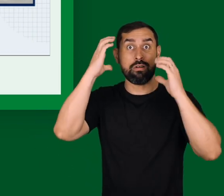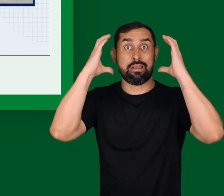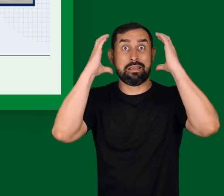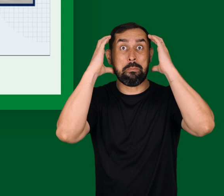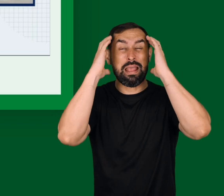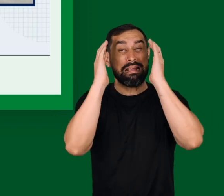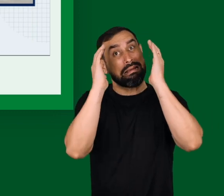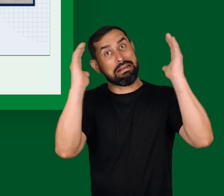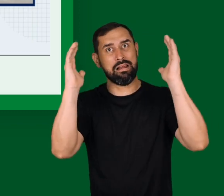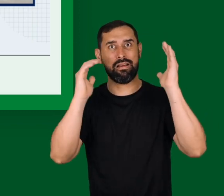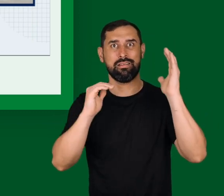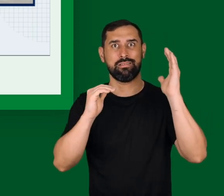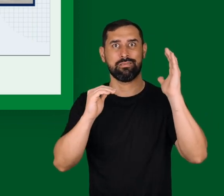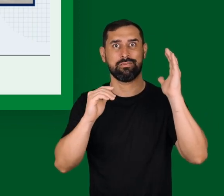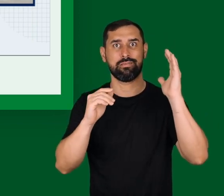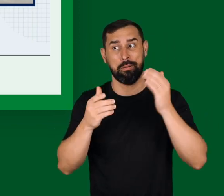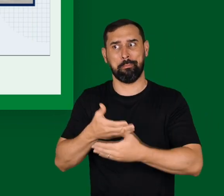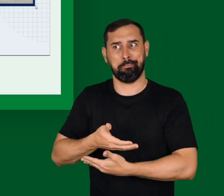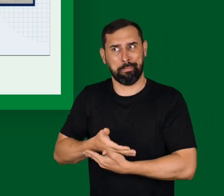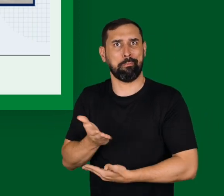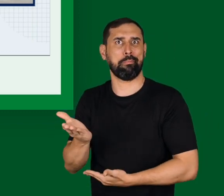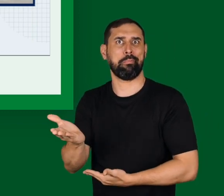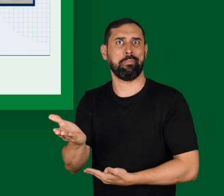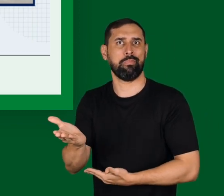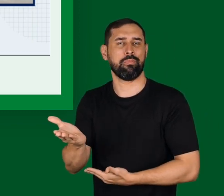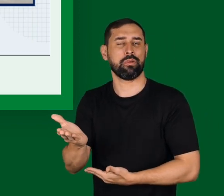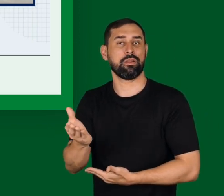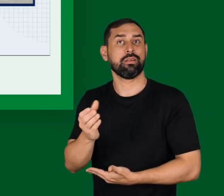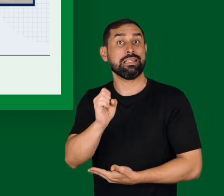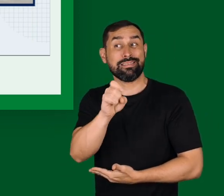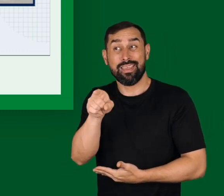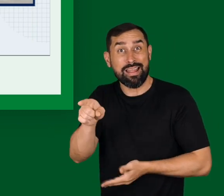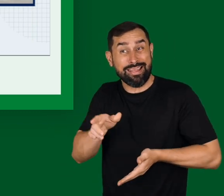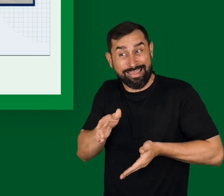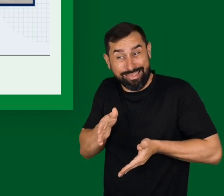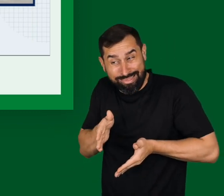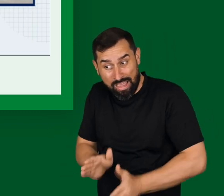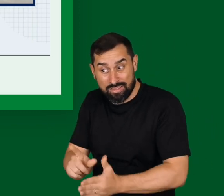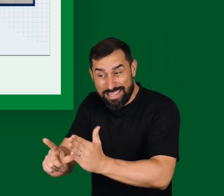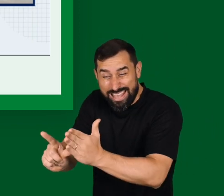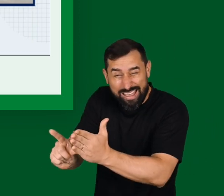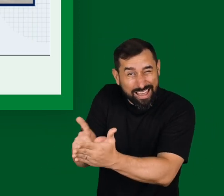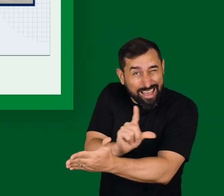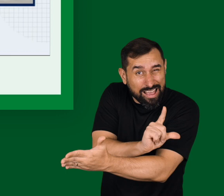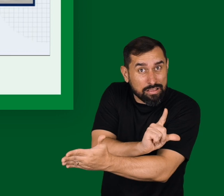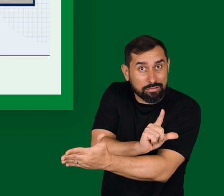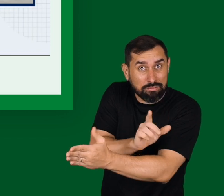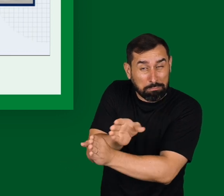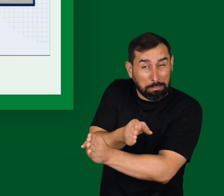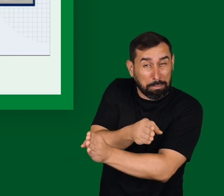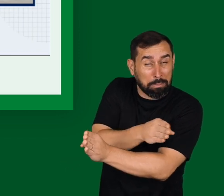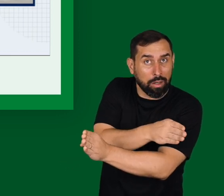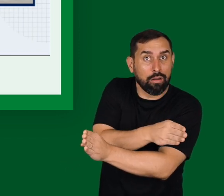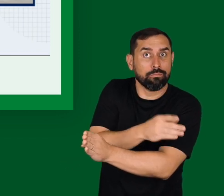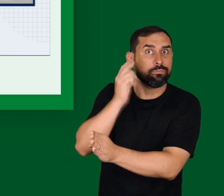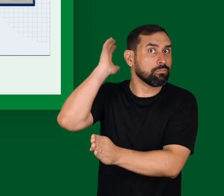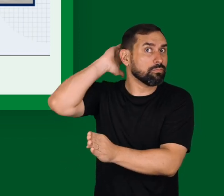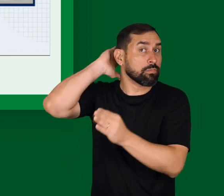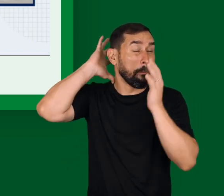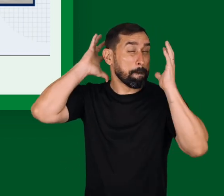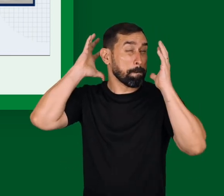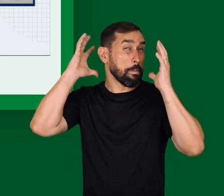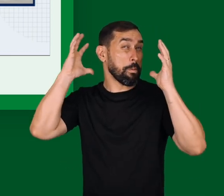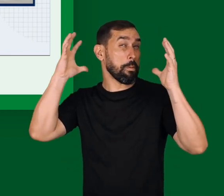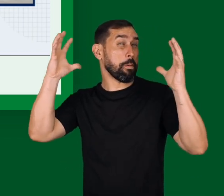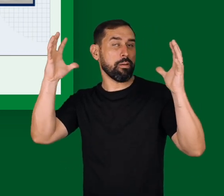do bebê e quanto mais prematuro ele é, maior essa superfície em relação ao corpo será. Então, o bebê